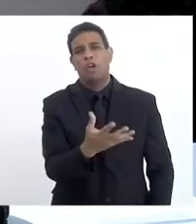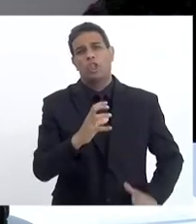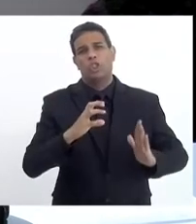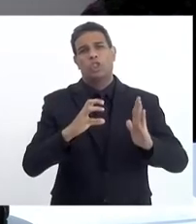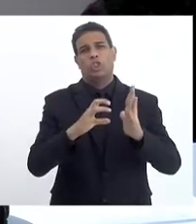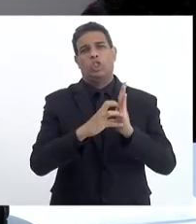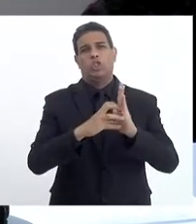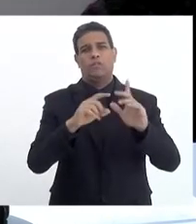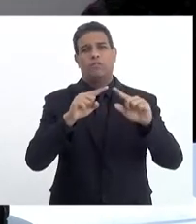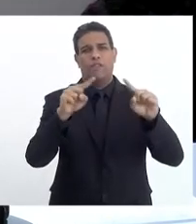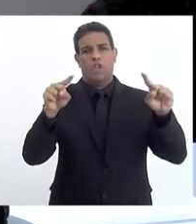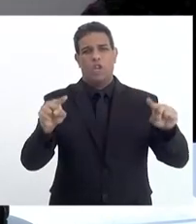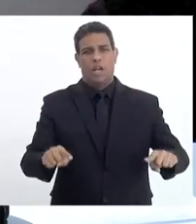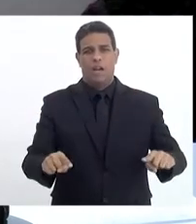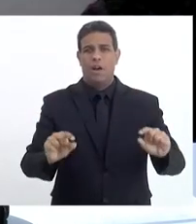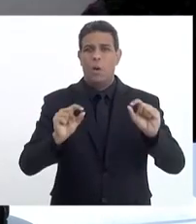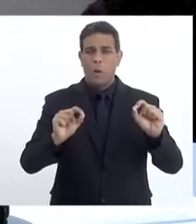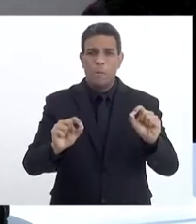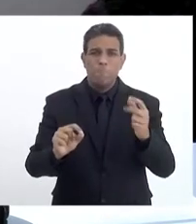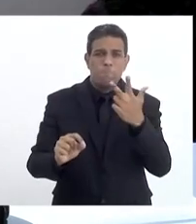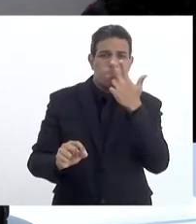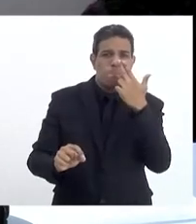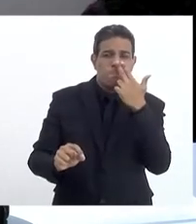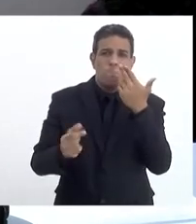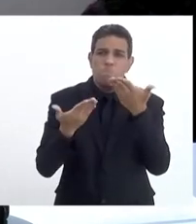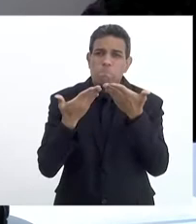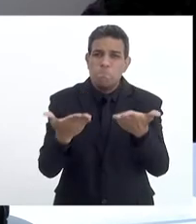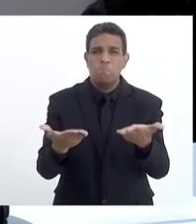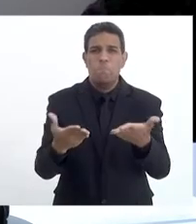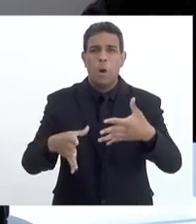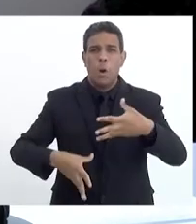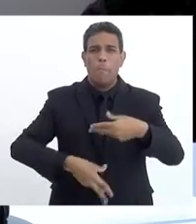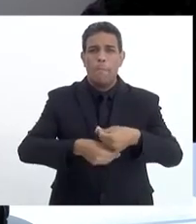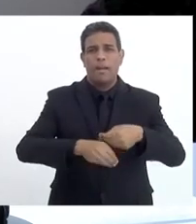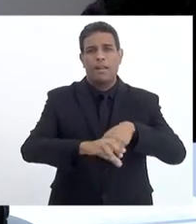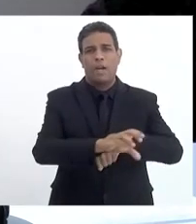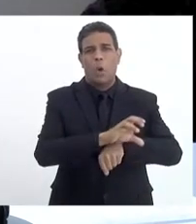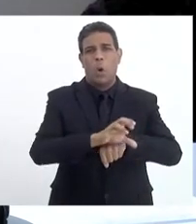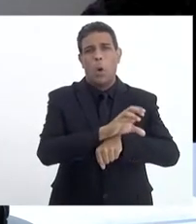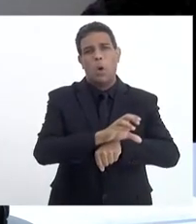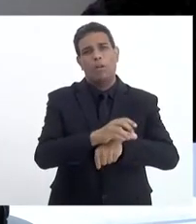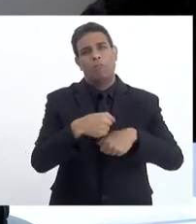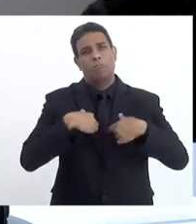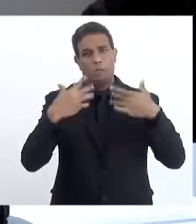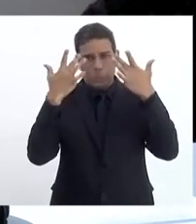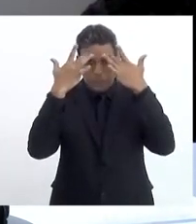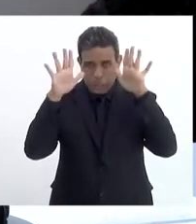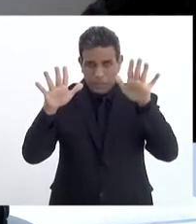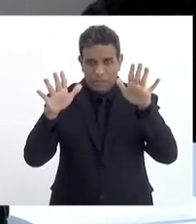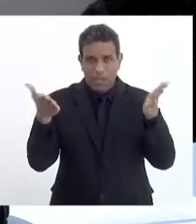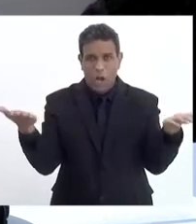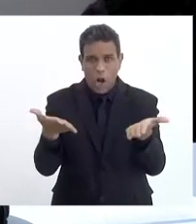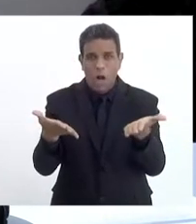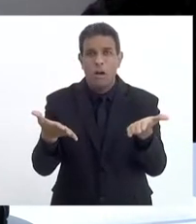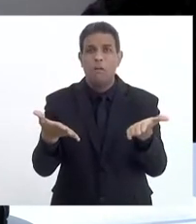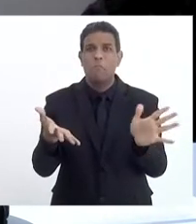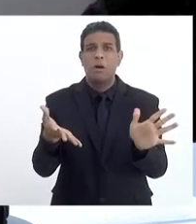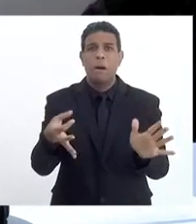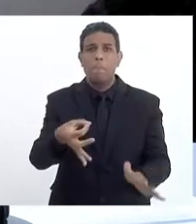seja celebrado. Então, o parecer foi esse, com emenda. Uhum. Eu não sei nem se essa moeda hoje ainda